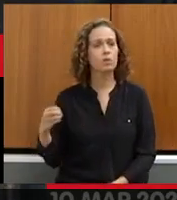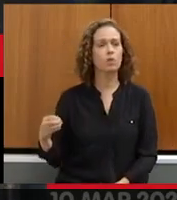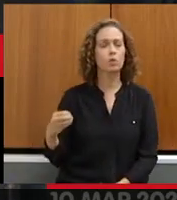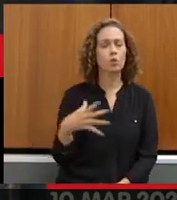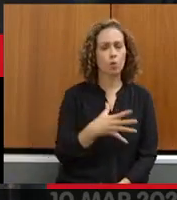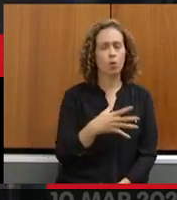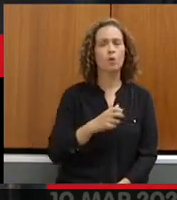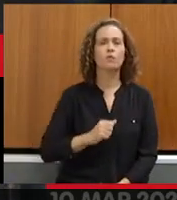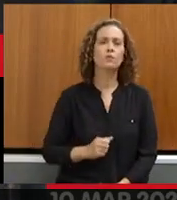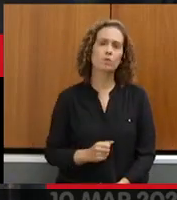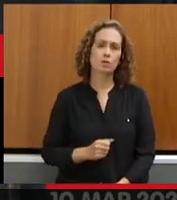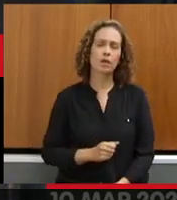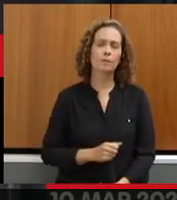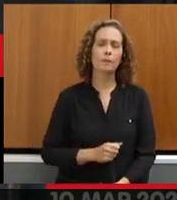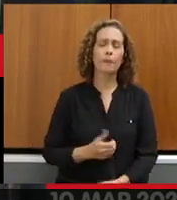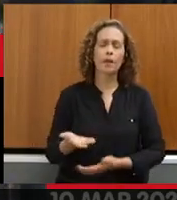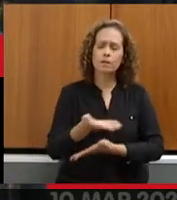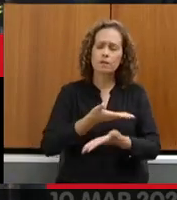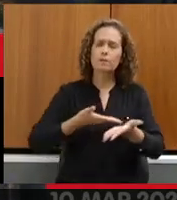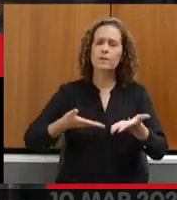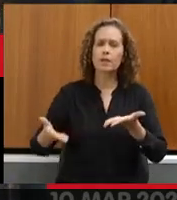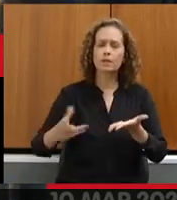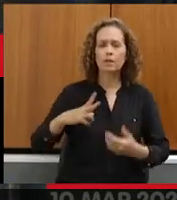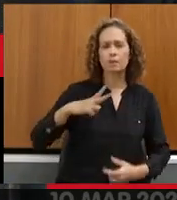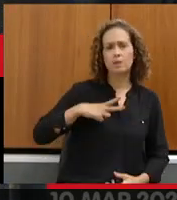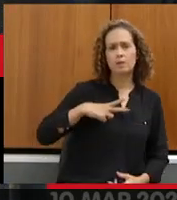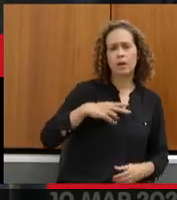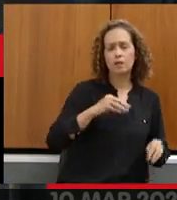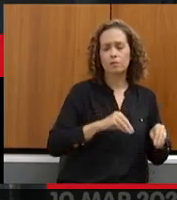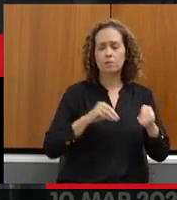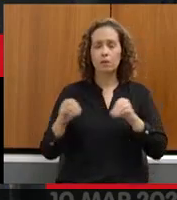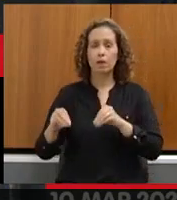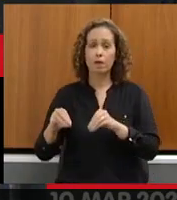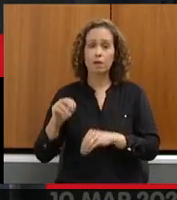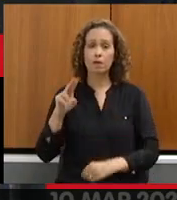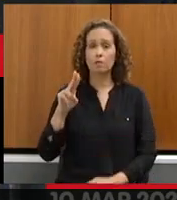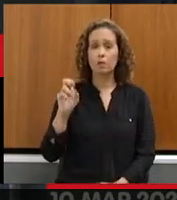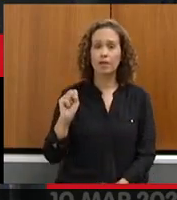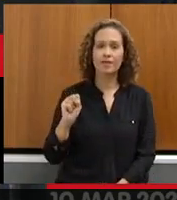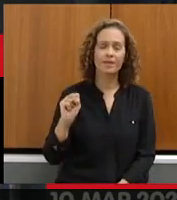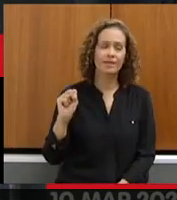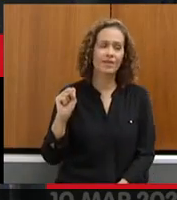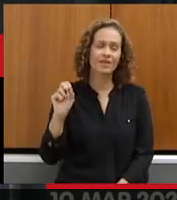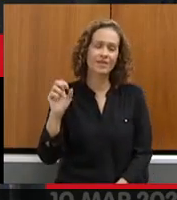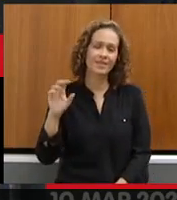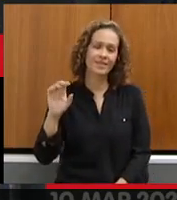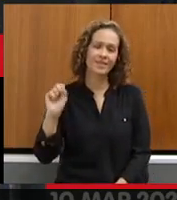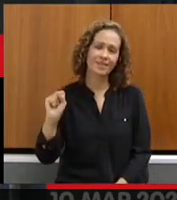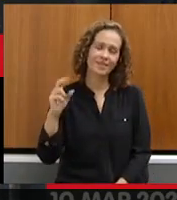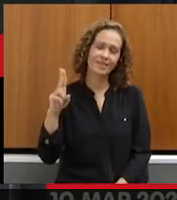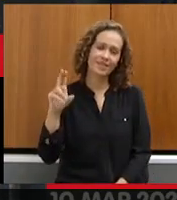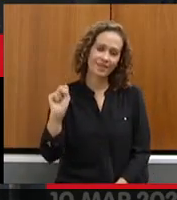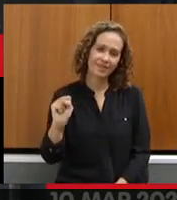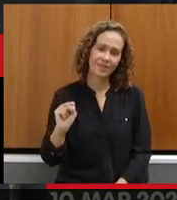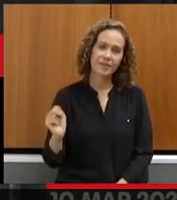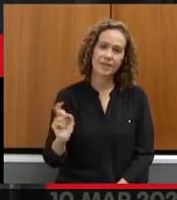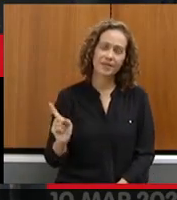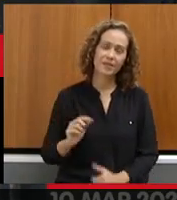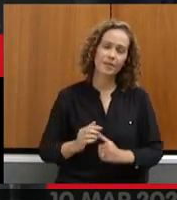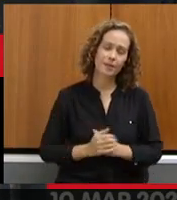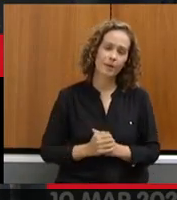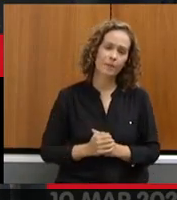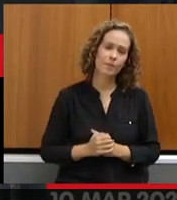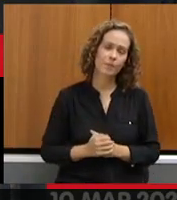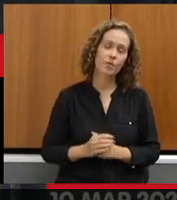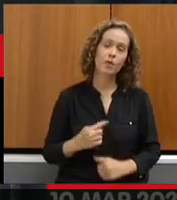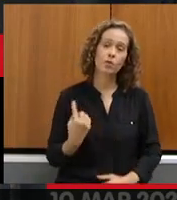não é transferência de leito de privado transfusão nós temos 2072 leitos SUS e nós